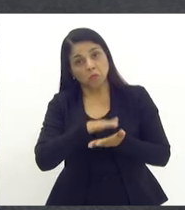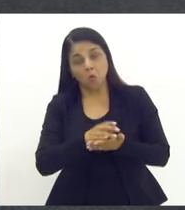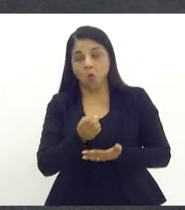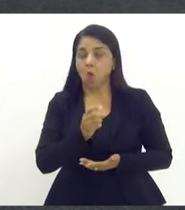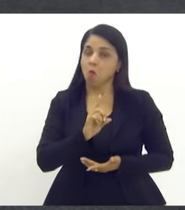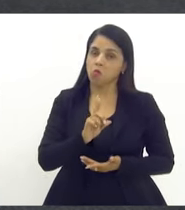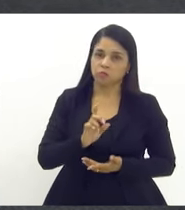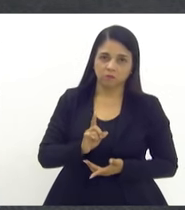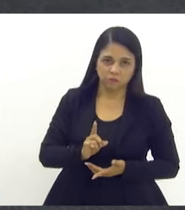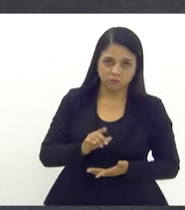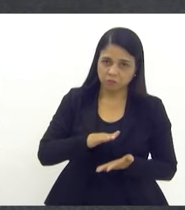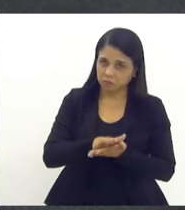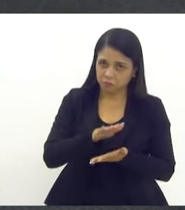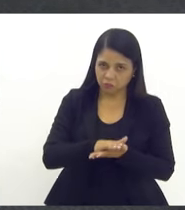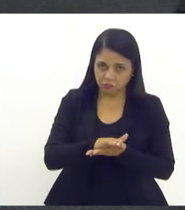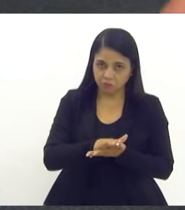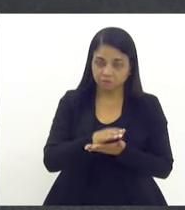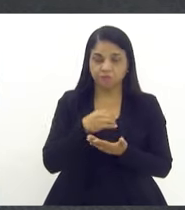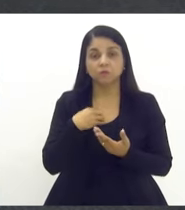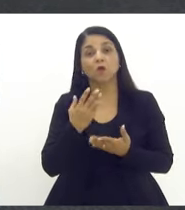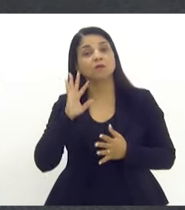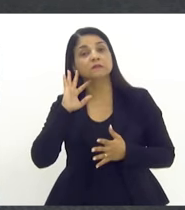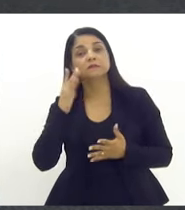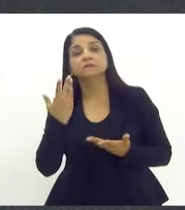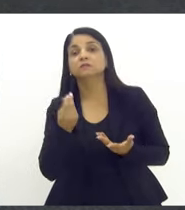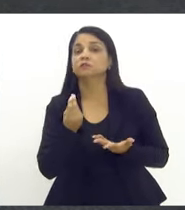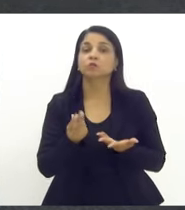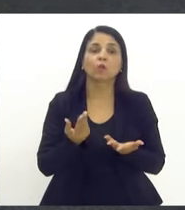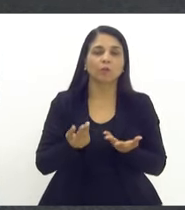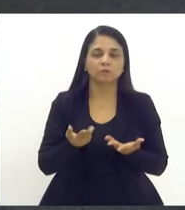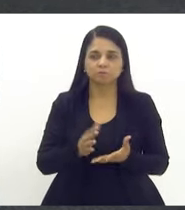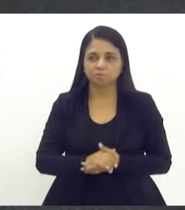não. Como é que a gente decide isso?